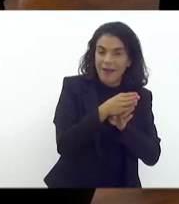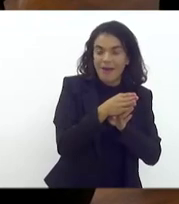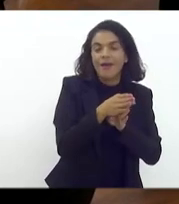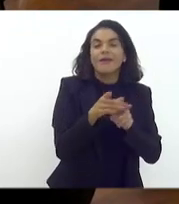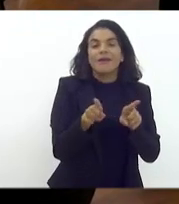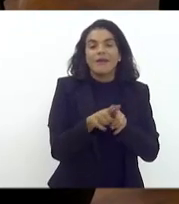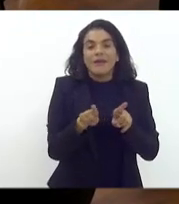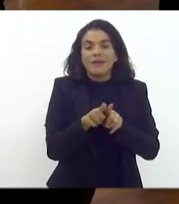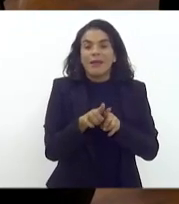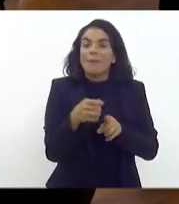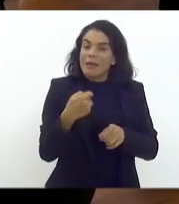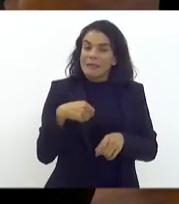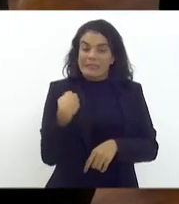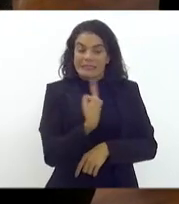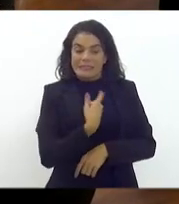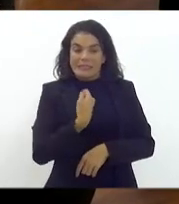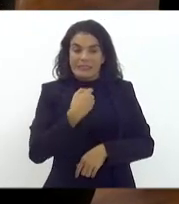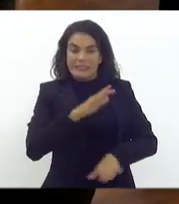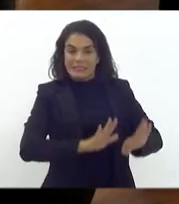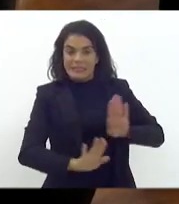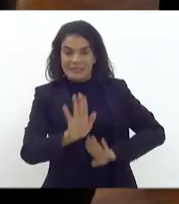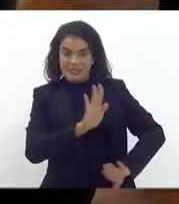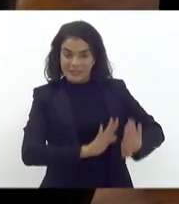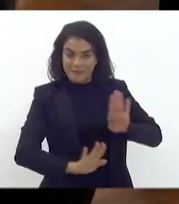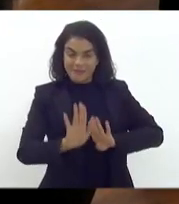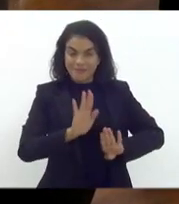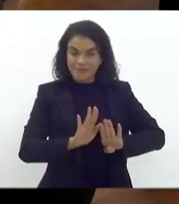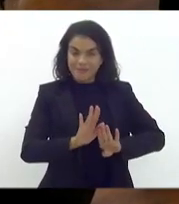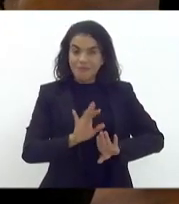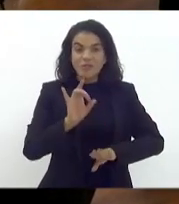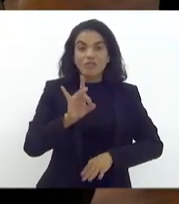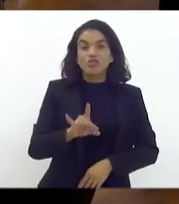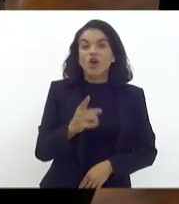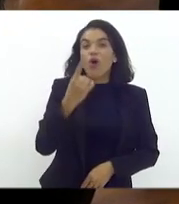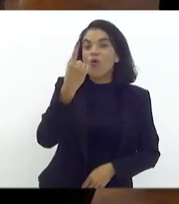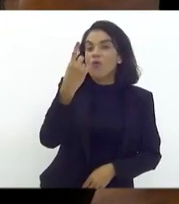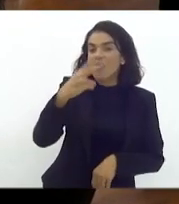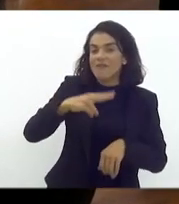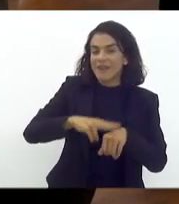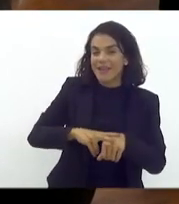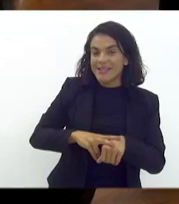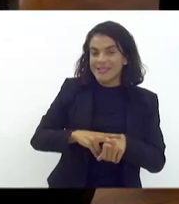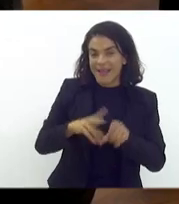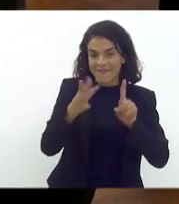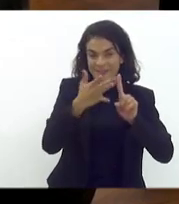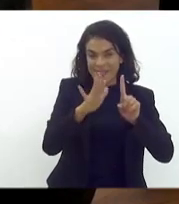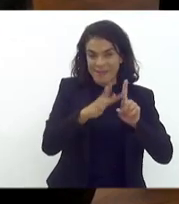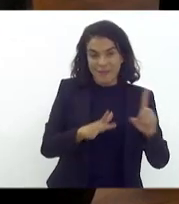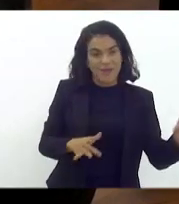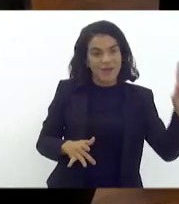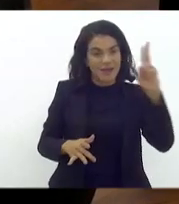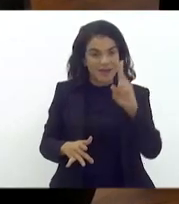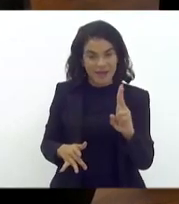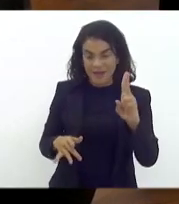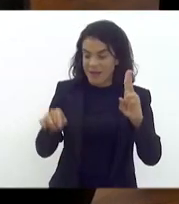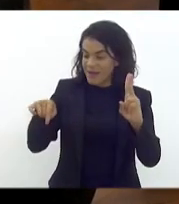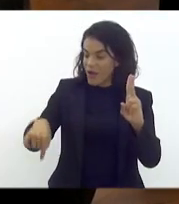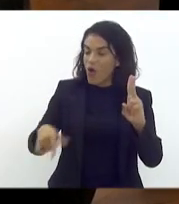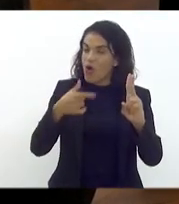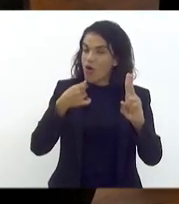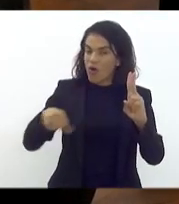ser feito com tamanho cuidado porque só submeter a vítima testemunha a um reconhecimento justo